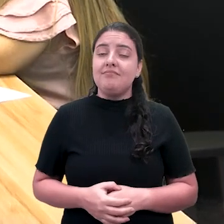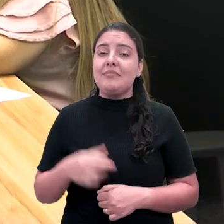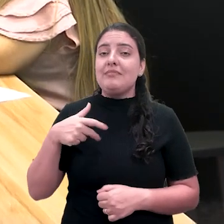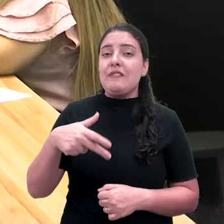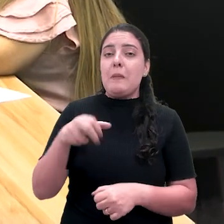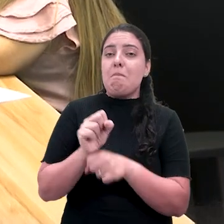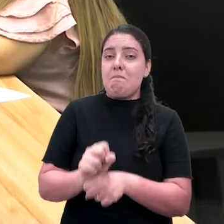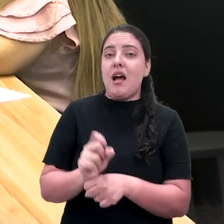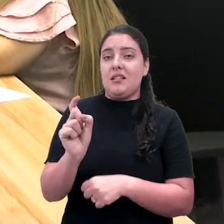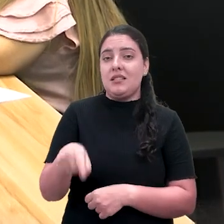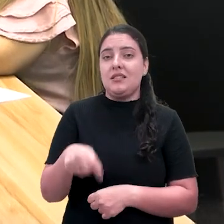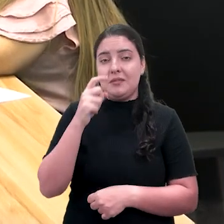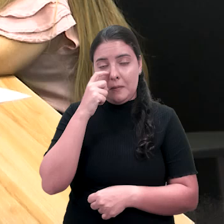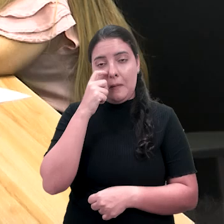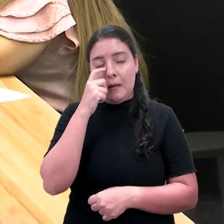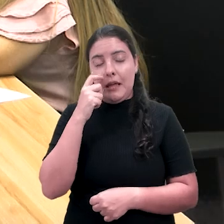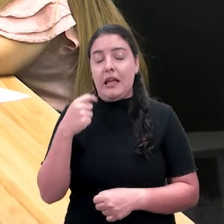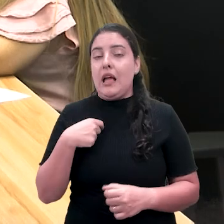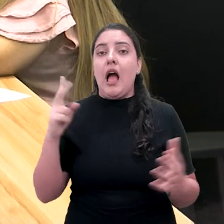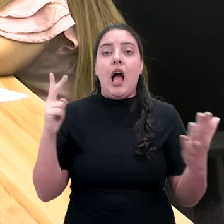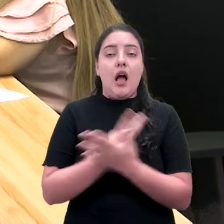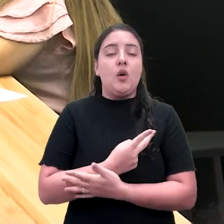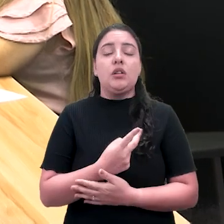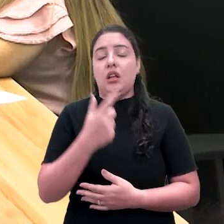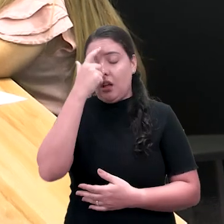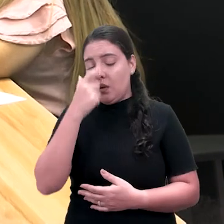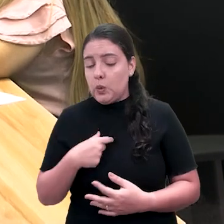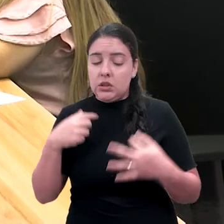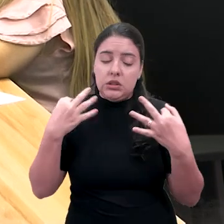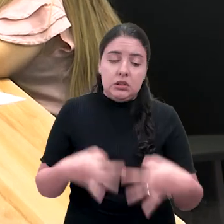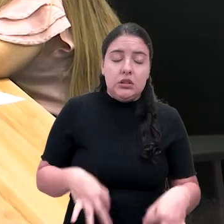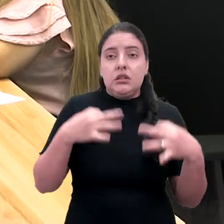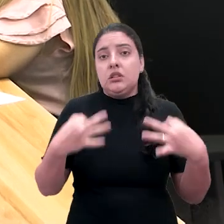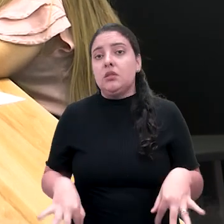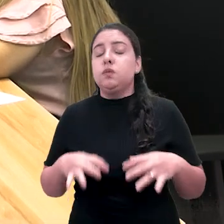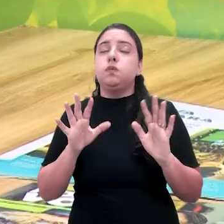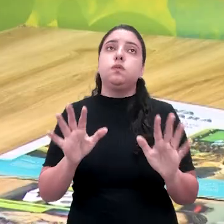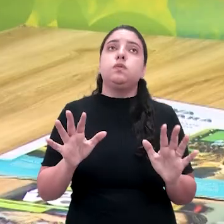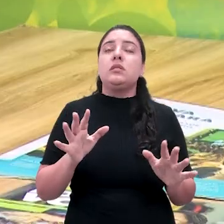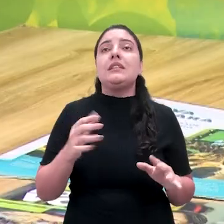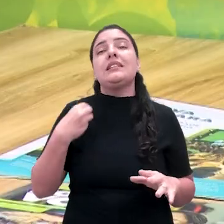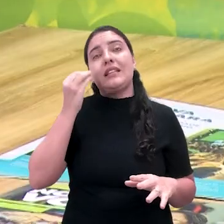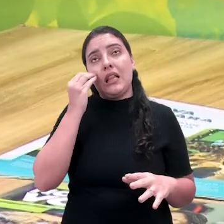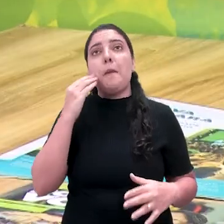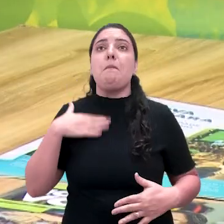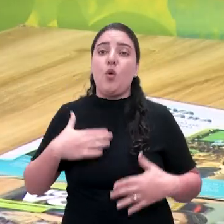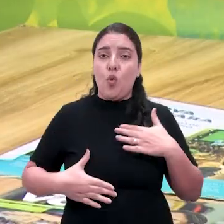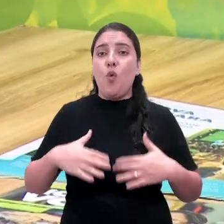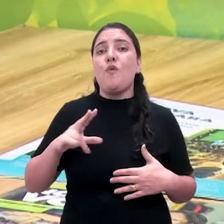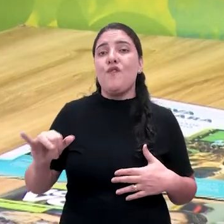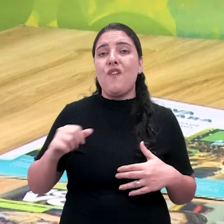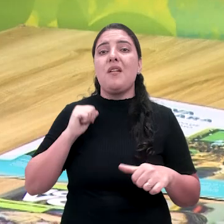dói. É o que dói. Aí eu passei por todo esse luto de autoaceitação, de entender que meu corpo estava passando